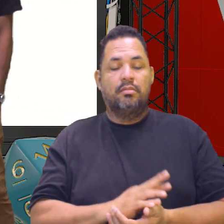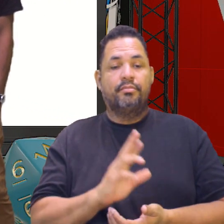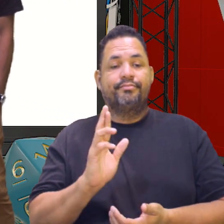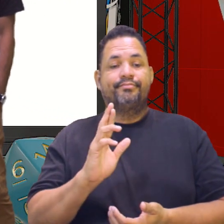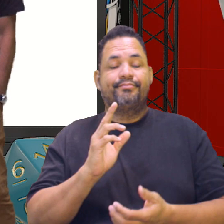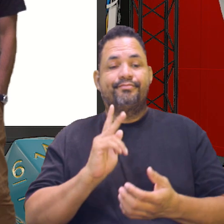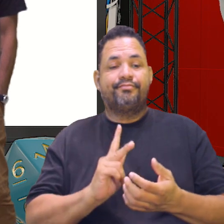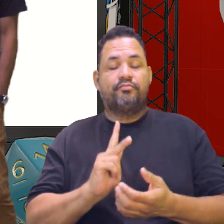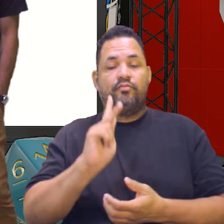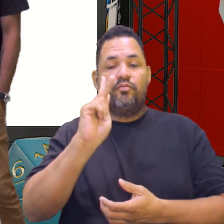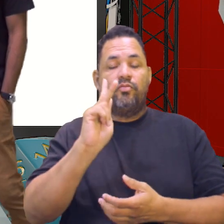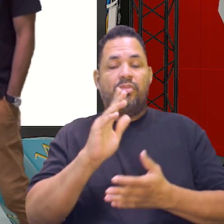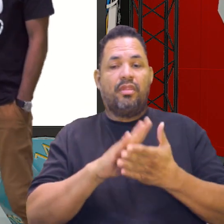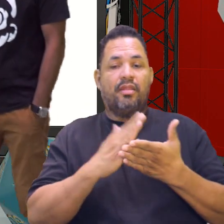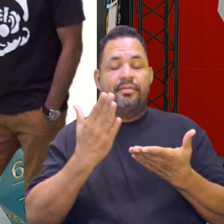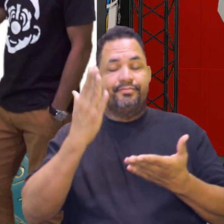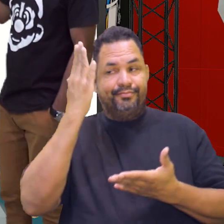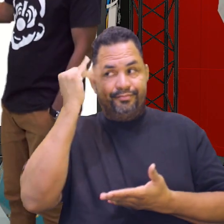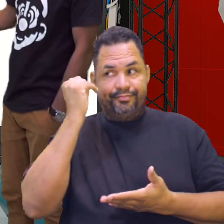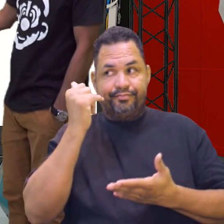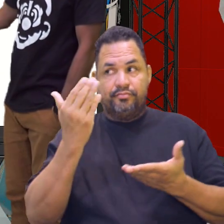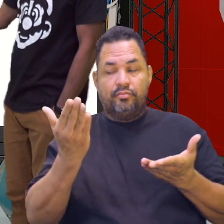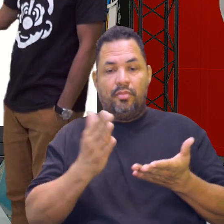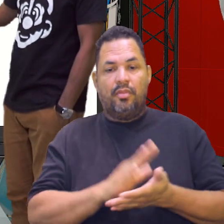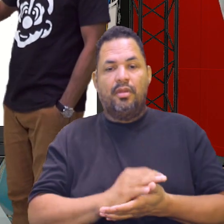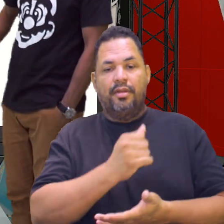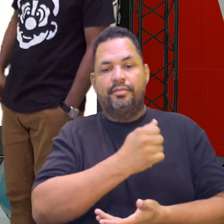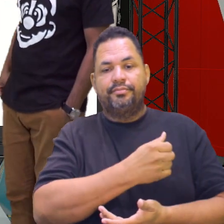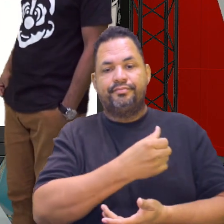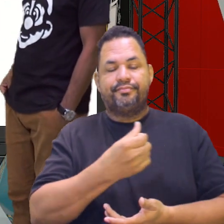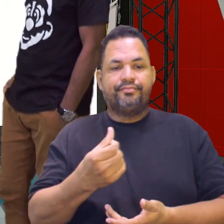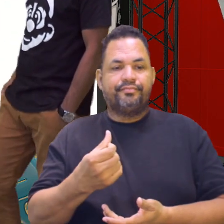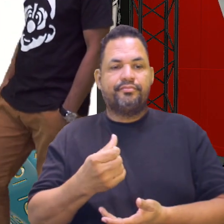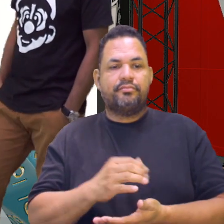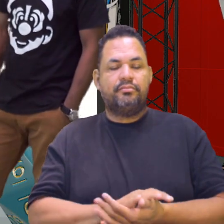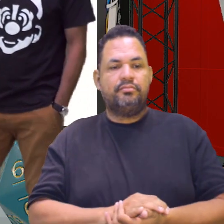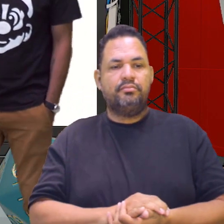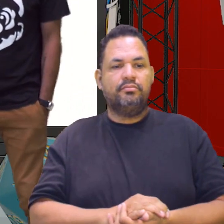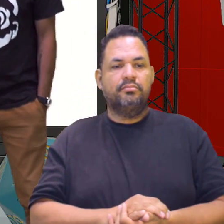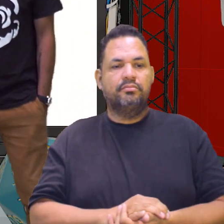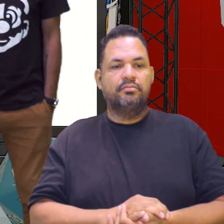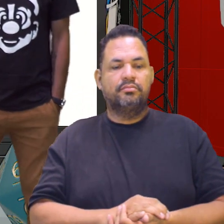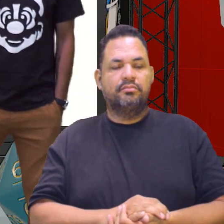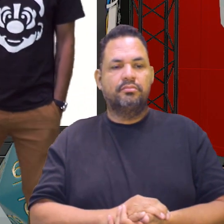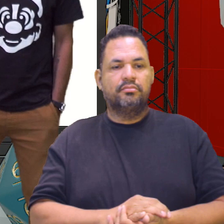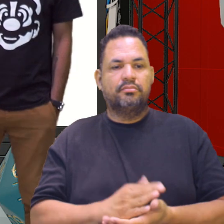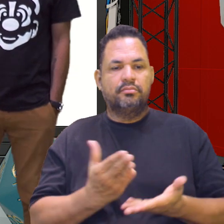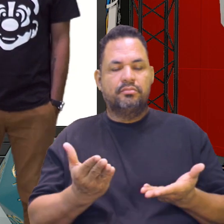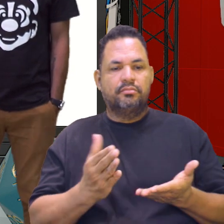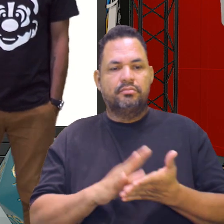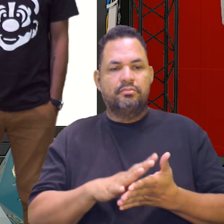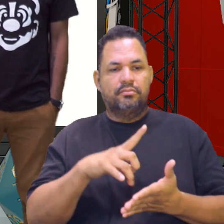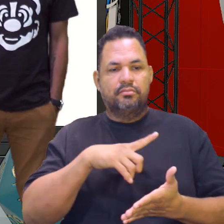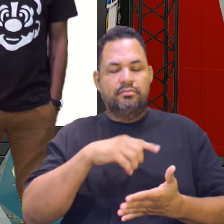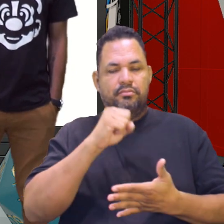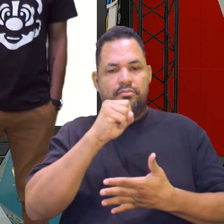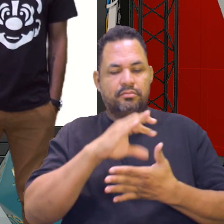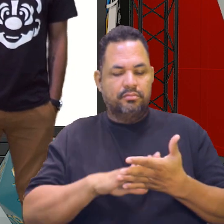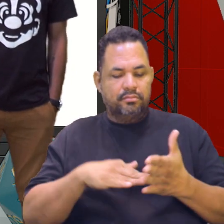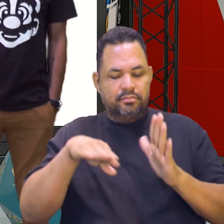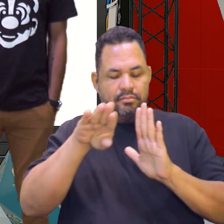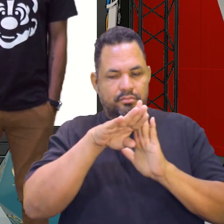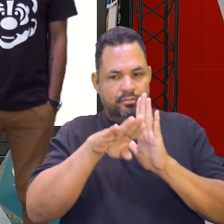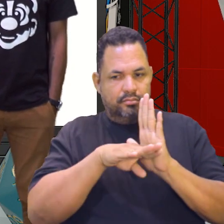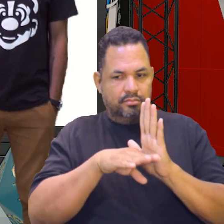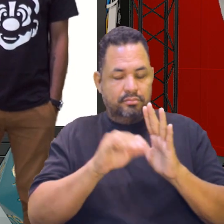Quem é esse K? O K agora a gente já sabe. O K é 16. Isso mesmo. Aí, claro, né? Uma questão como essa tem todo um procedimento que a